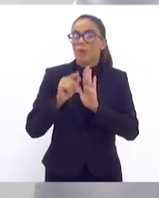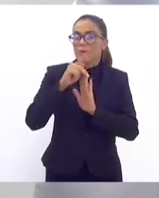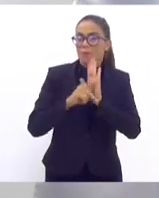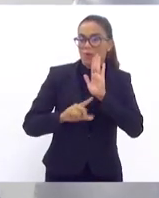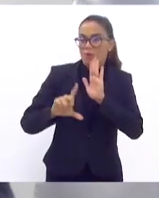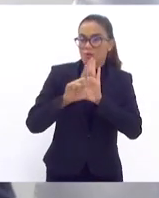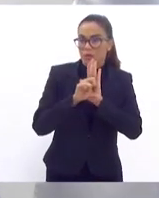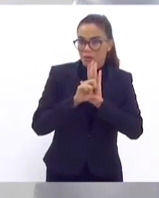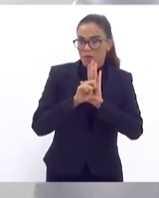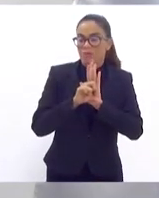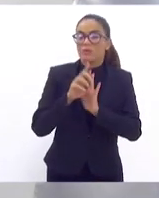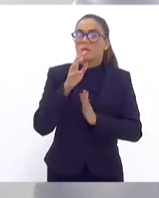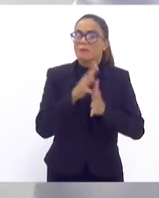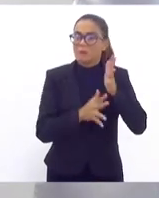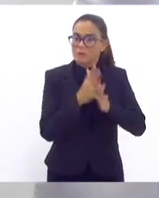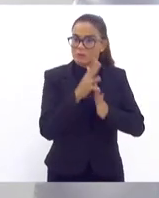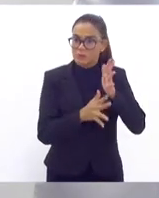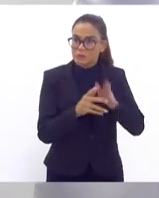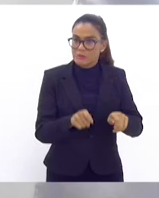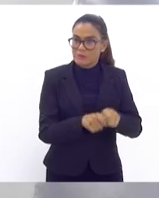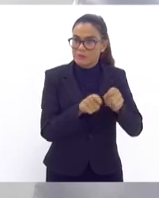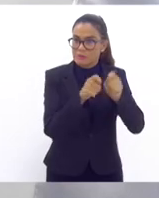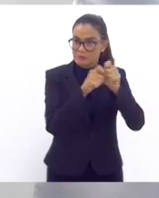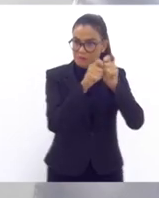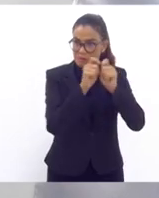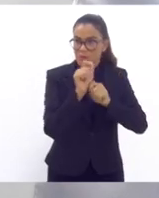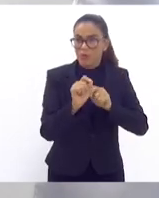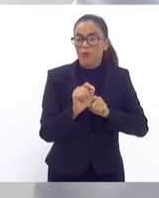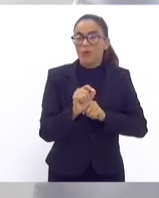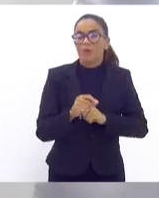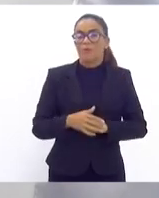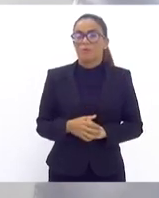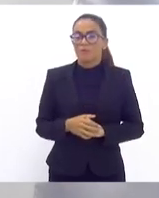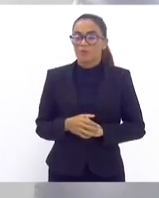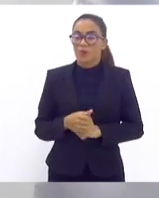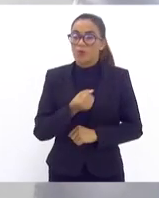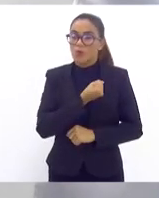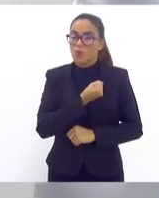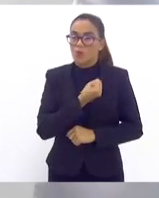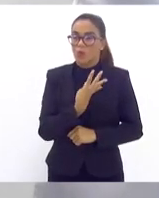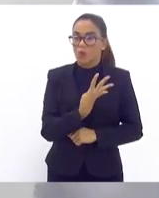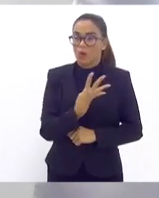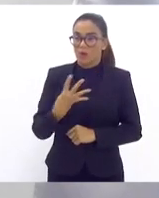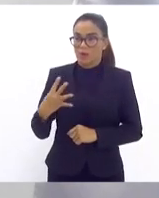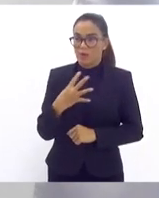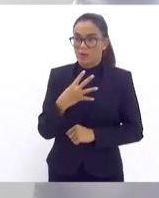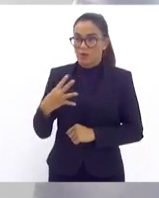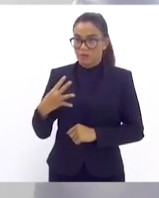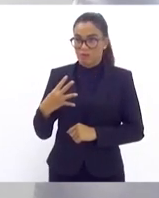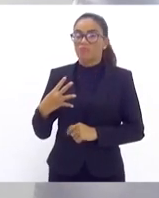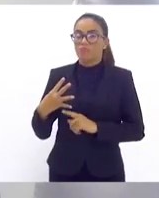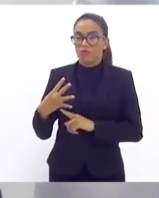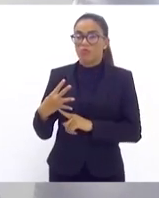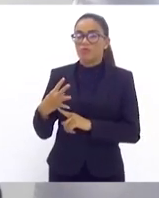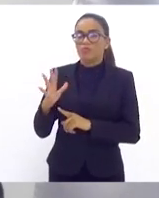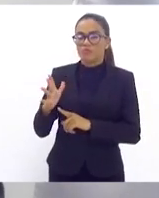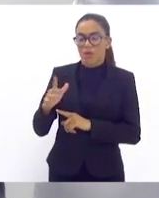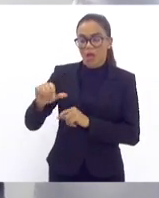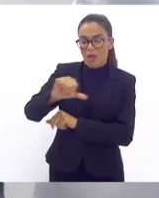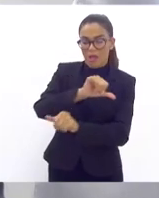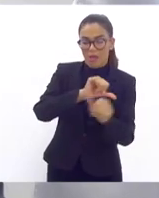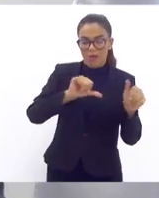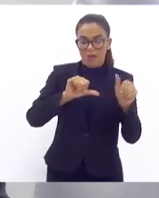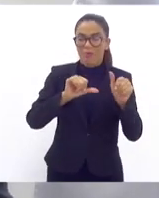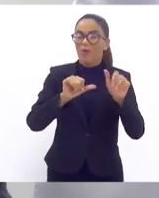de prejudicabilidade. São os projetos do número 44, que foi invertida a ordem